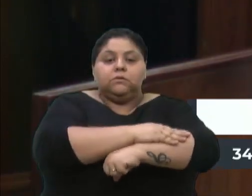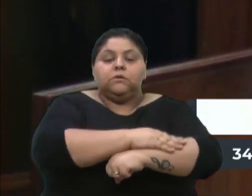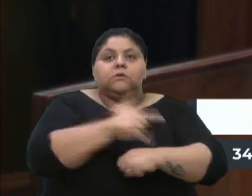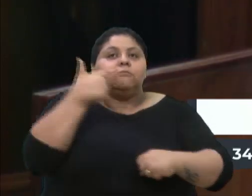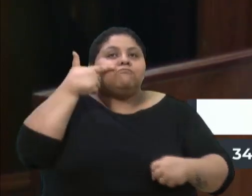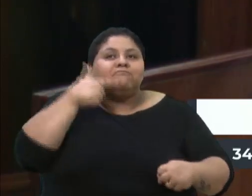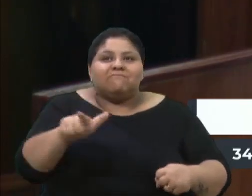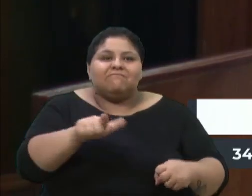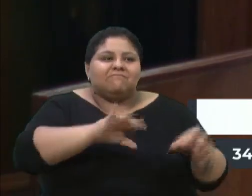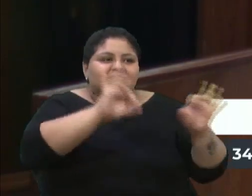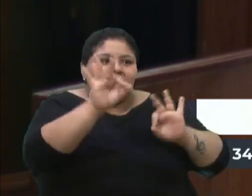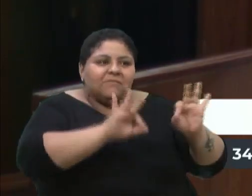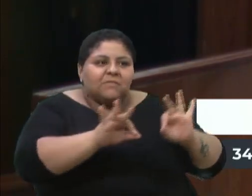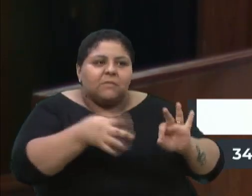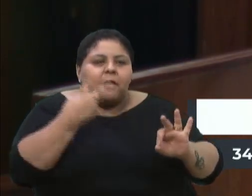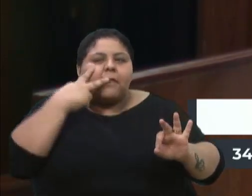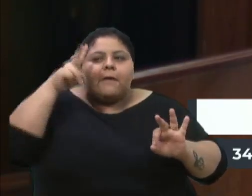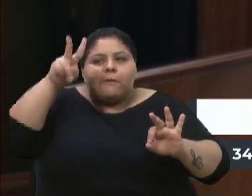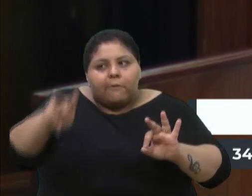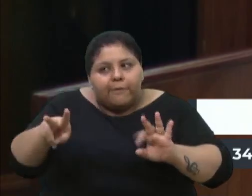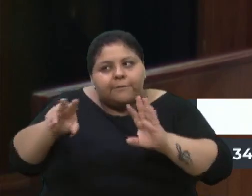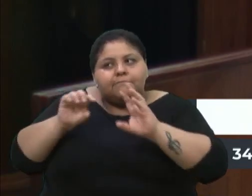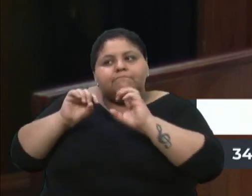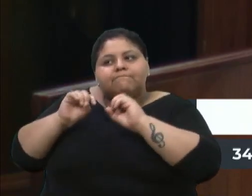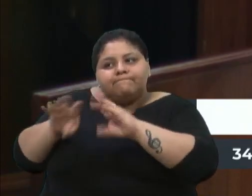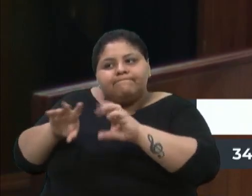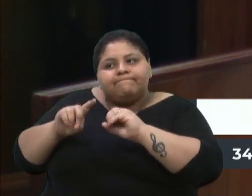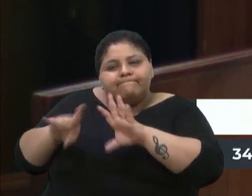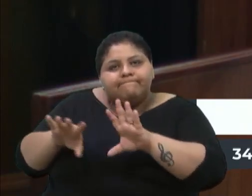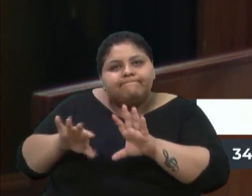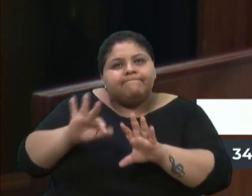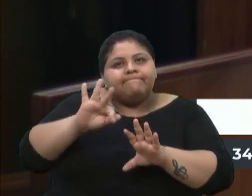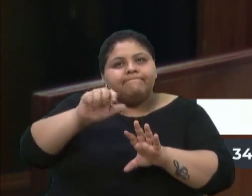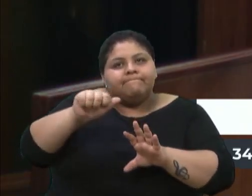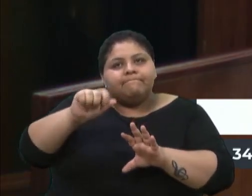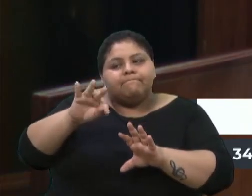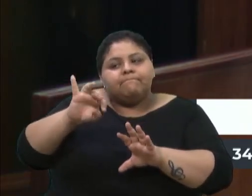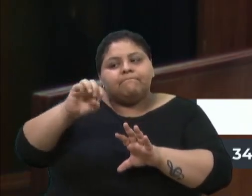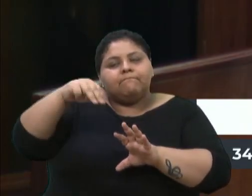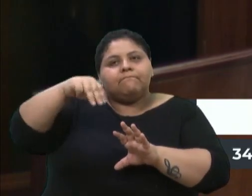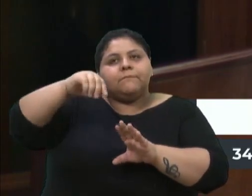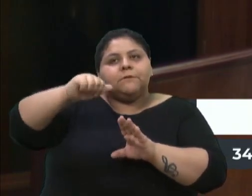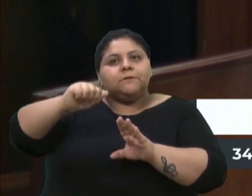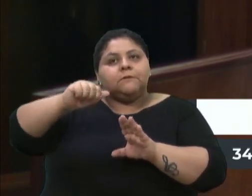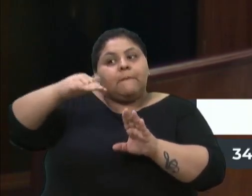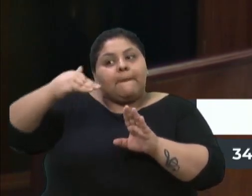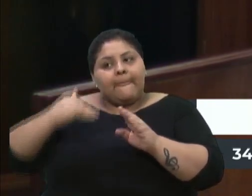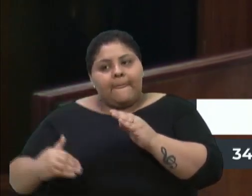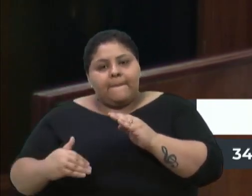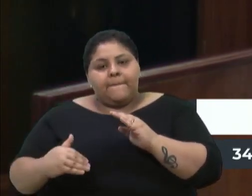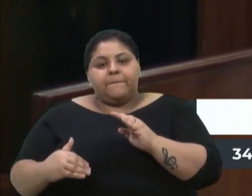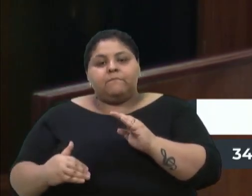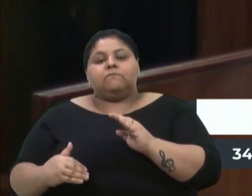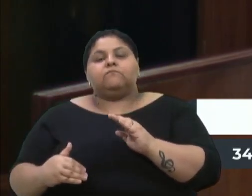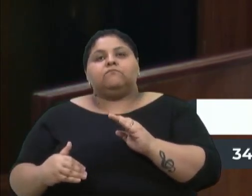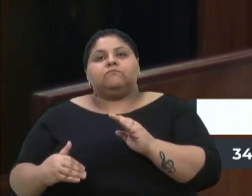eu olho a minha indicação do Fátima Baixo, nobre colega Renato, que o senhor conhece, na frente do Bar da